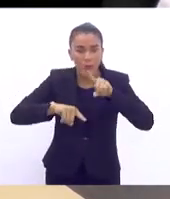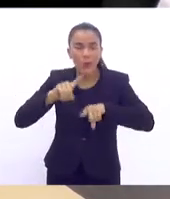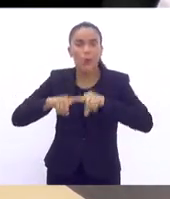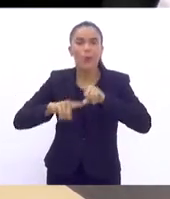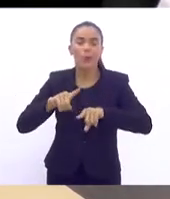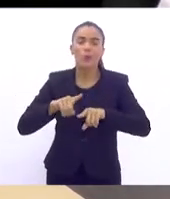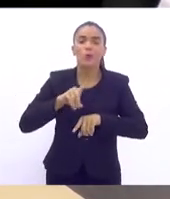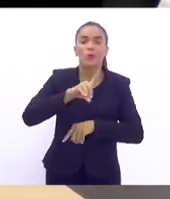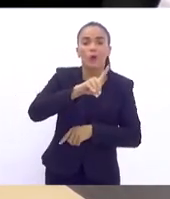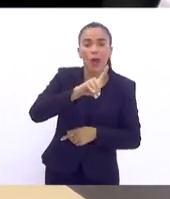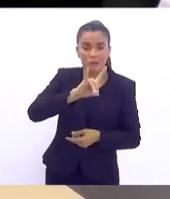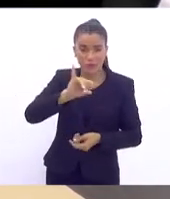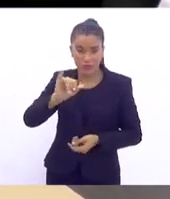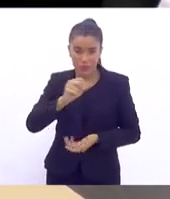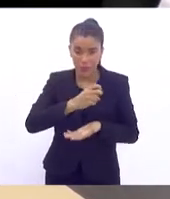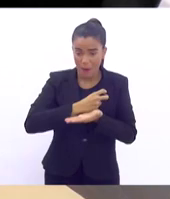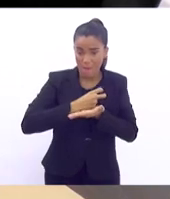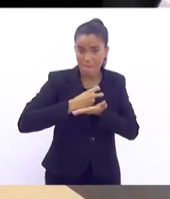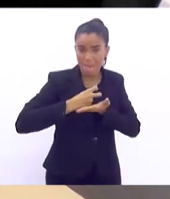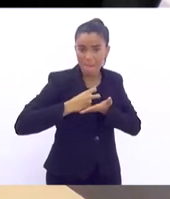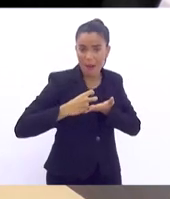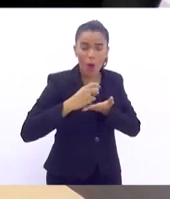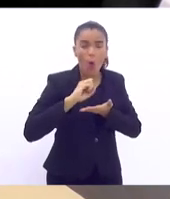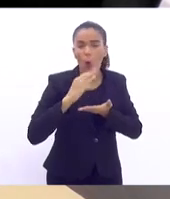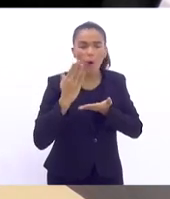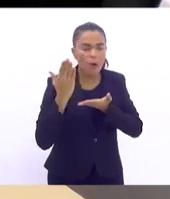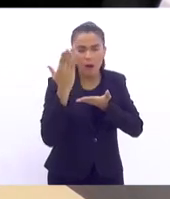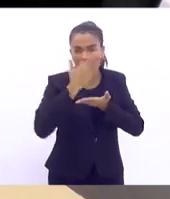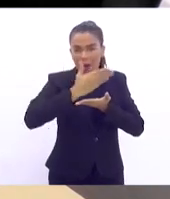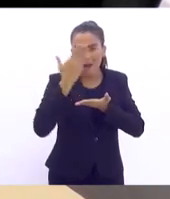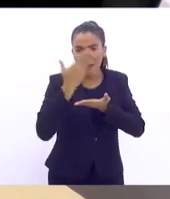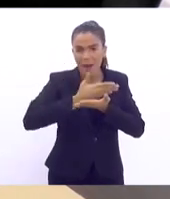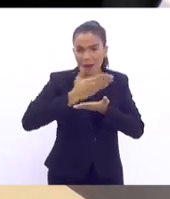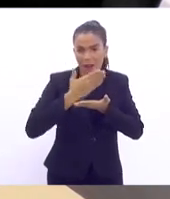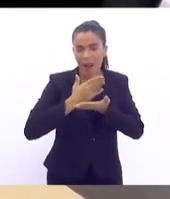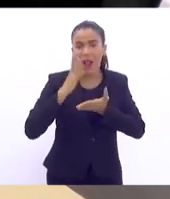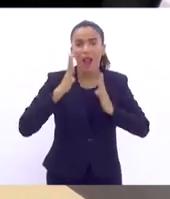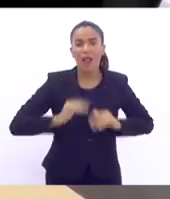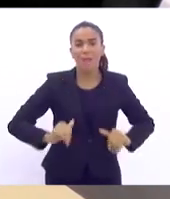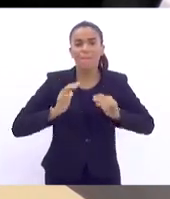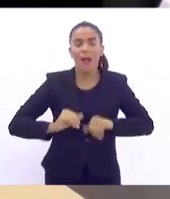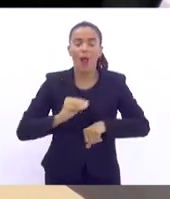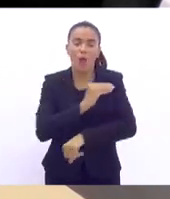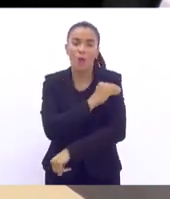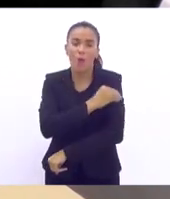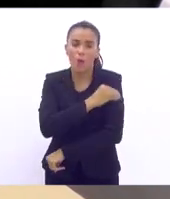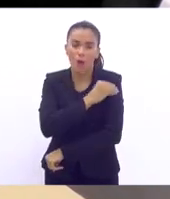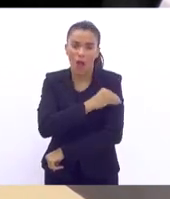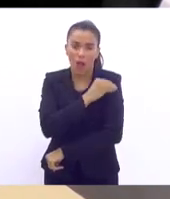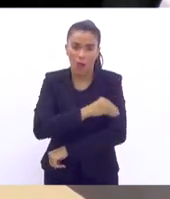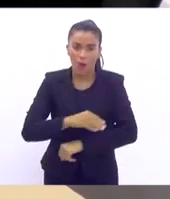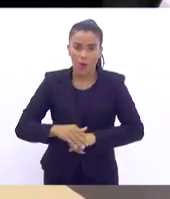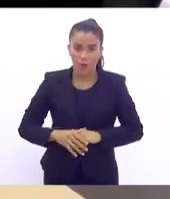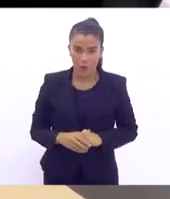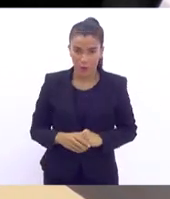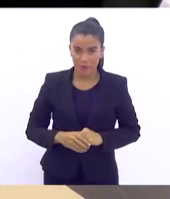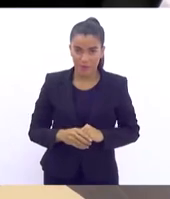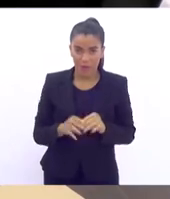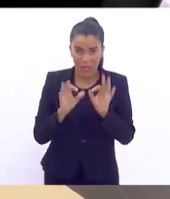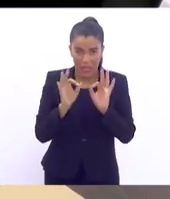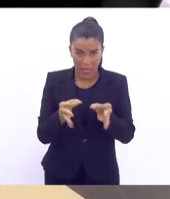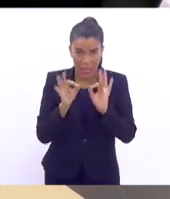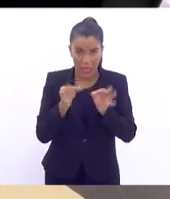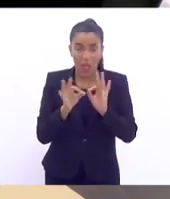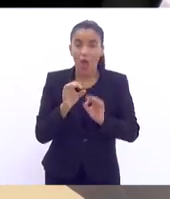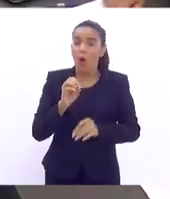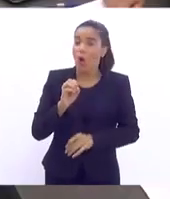as datas de fabricação e validade se apaguem Ao serem higienizadas com álcool 70 ordinária é da